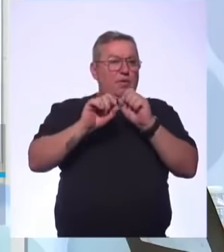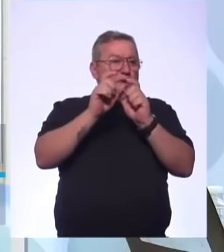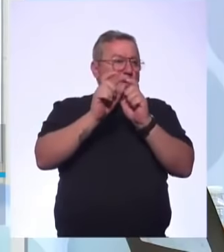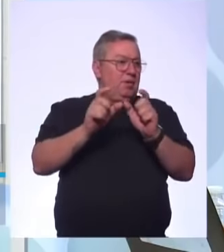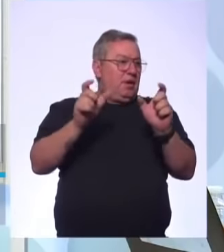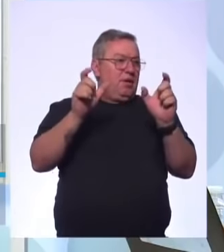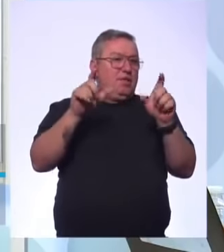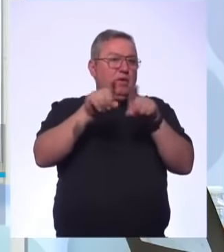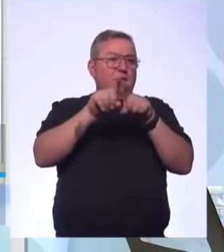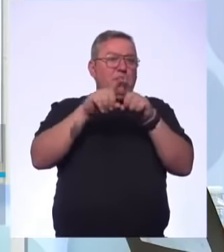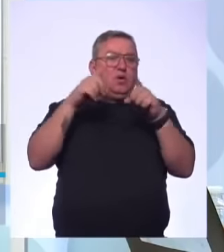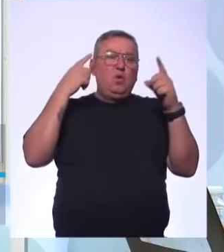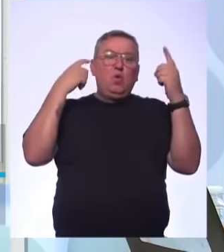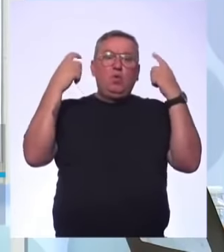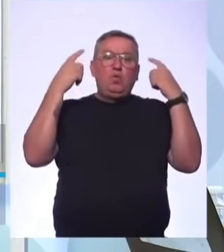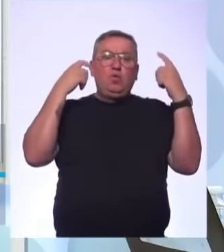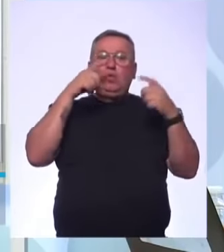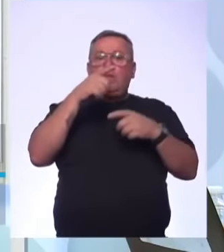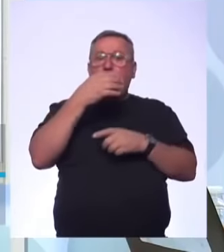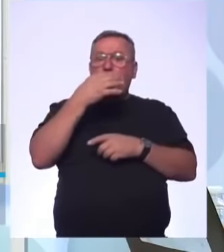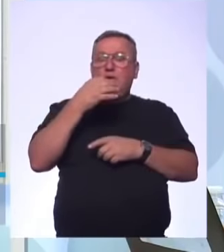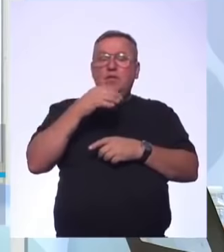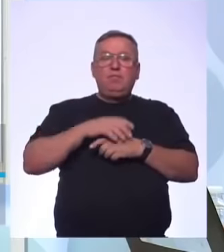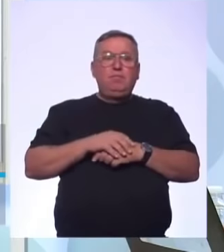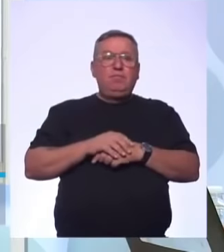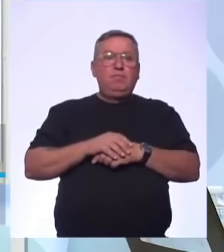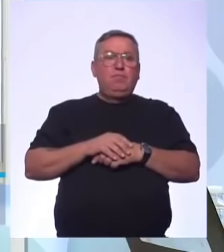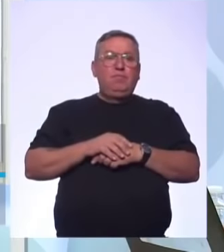palavra o som que você acha que você ouviu.